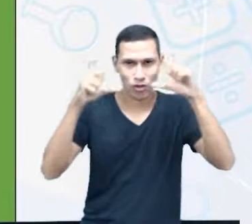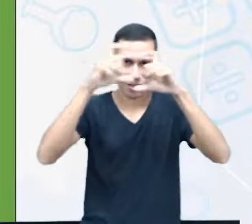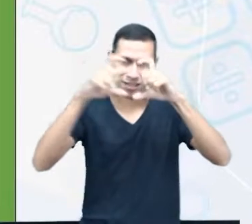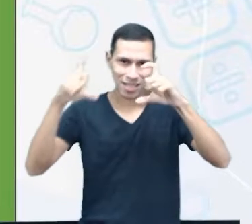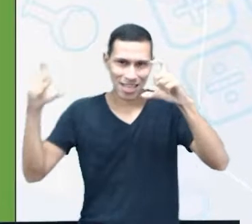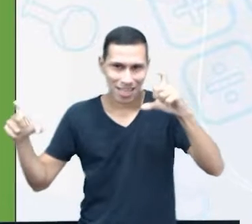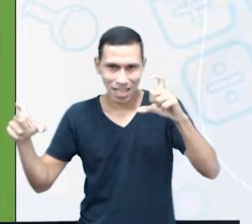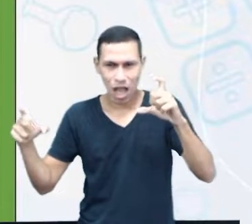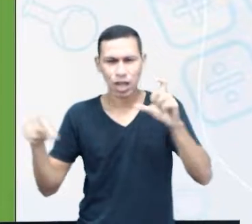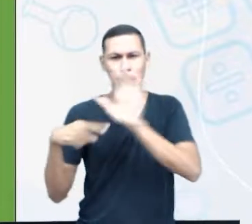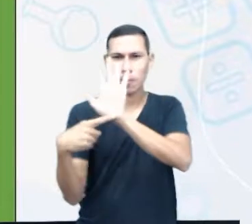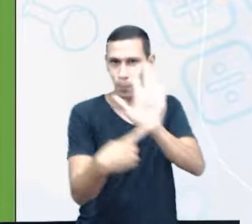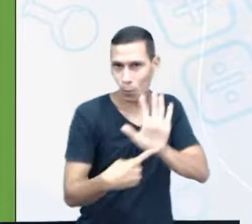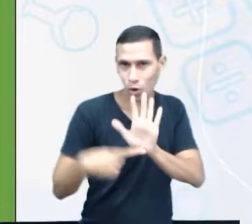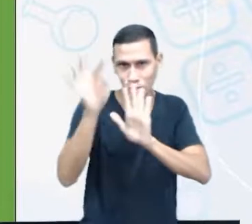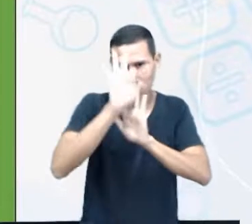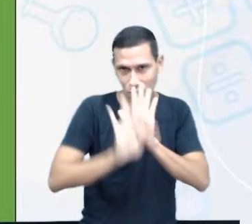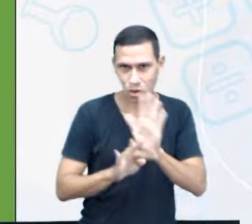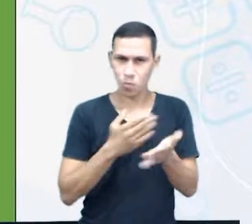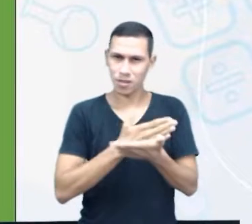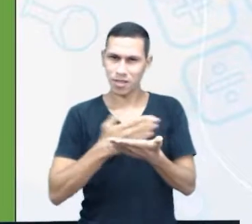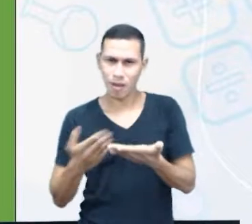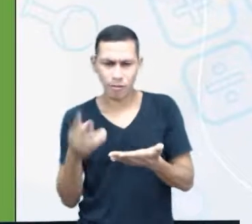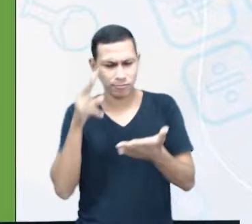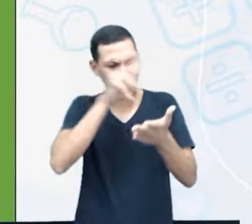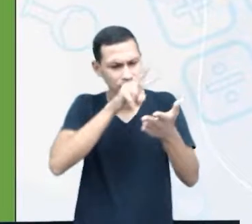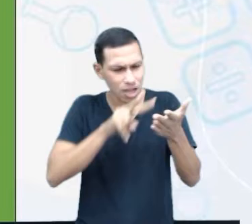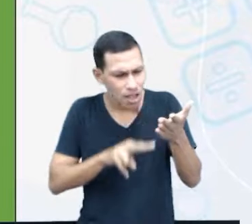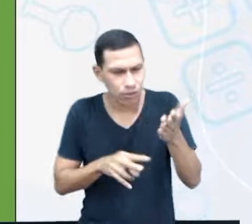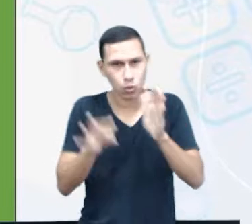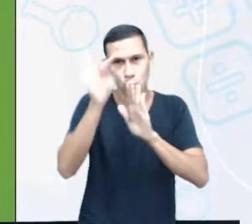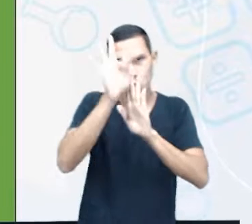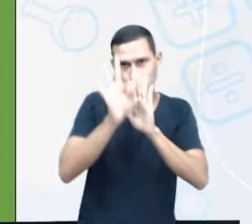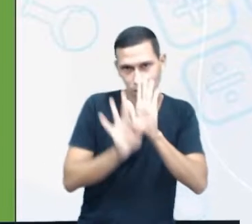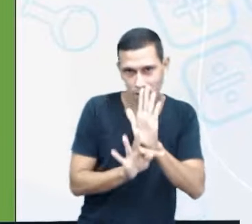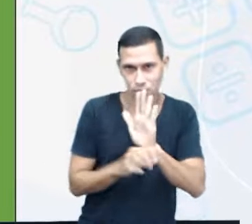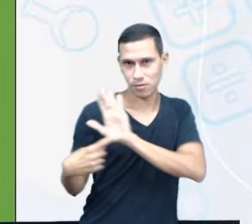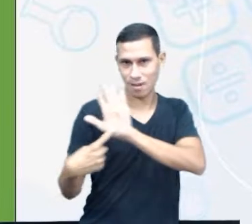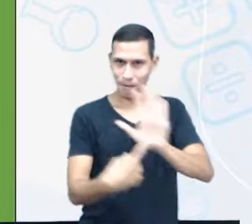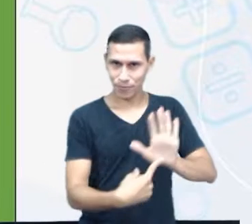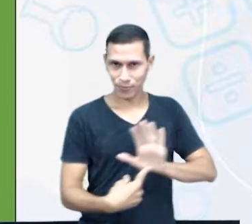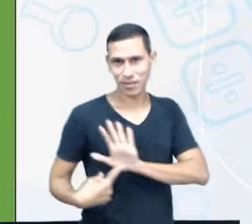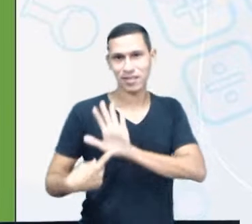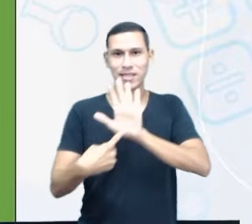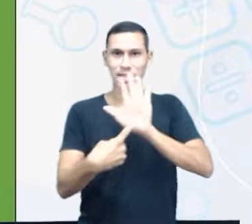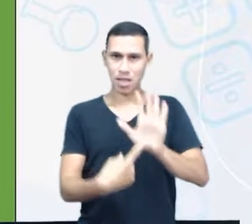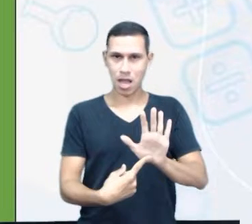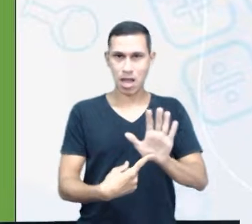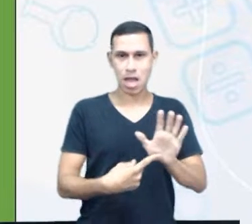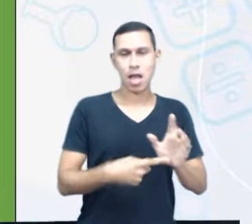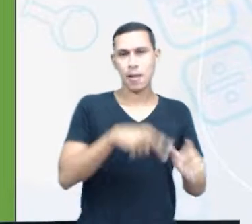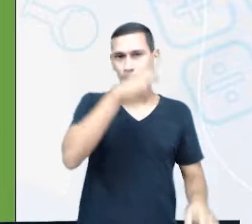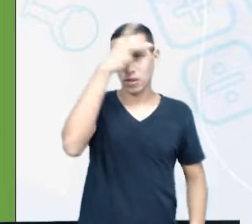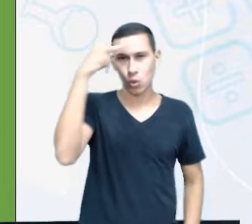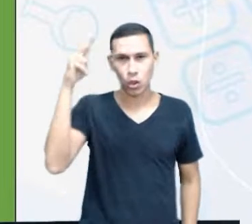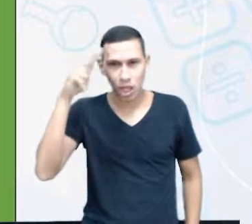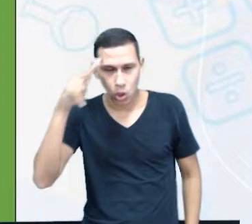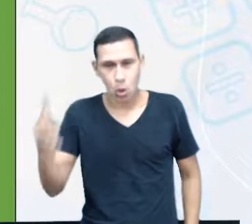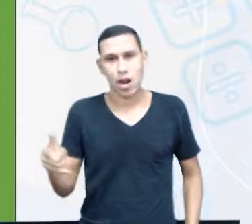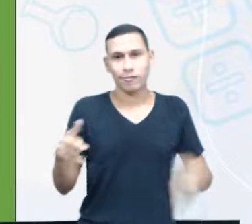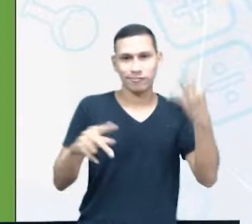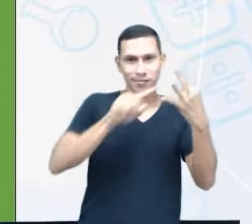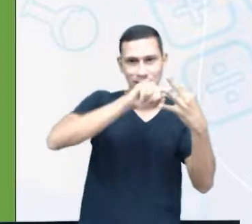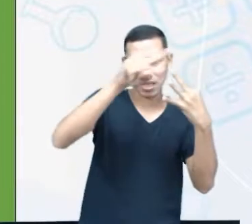nesse texto. Então vamos começar lendo esse texto. Nós temos aí a apresentação dos personagens, a Mônica e o